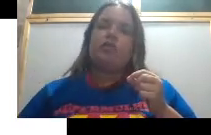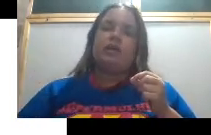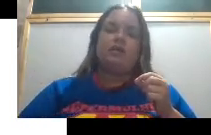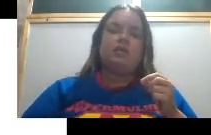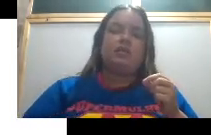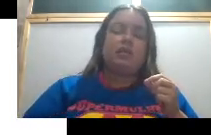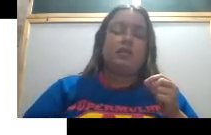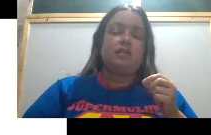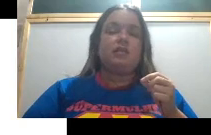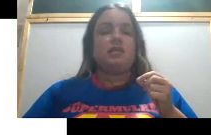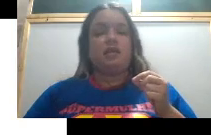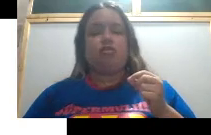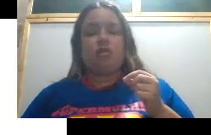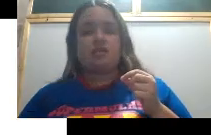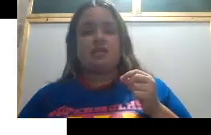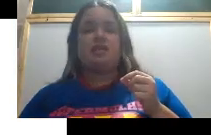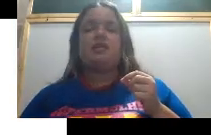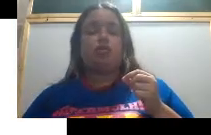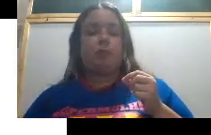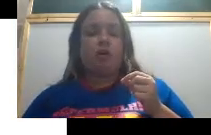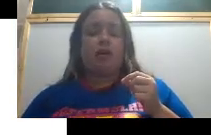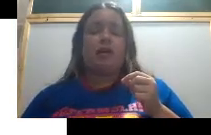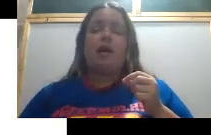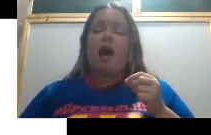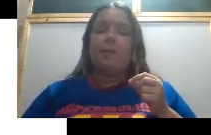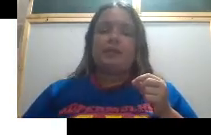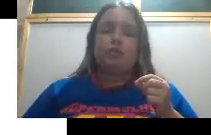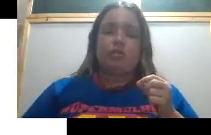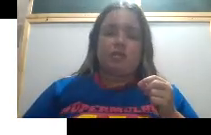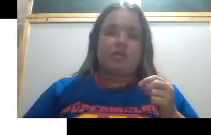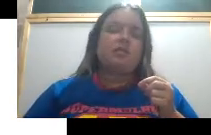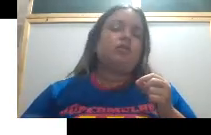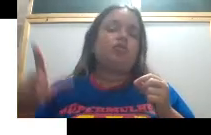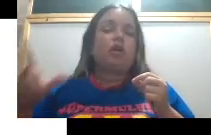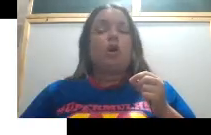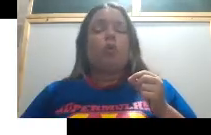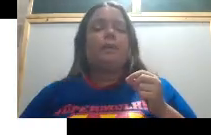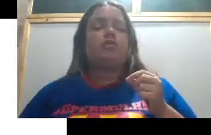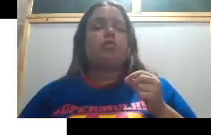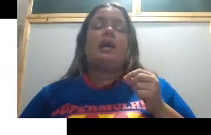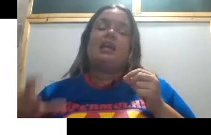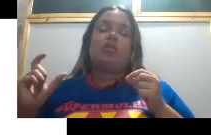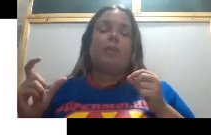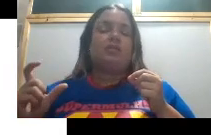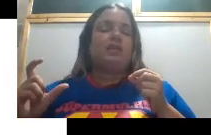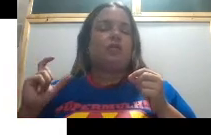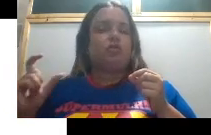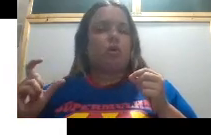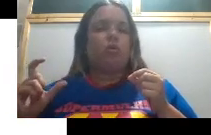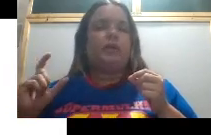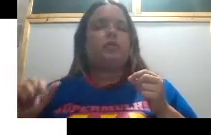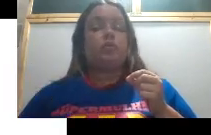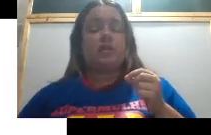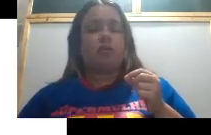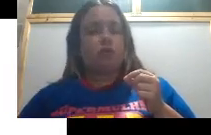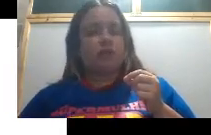facultativo quente Entre 16 e 17 anos porque a partir dos 16 anos com a pessoa ela já pode